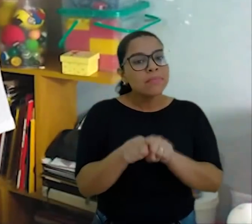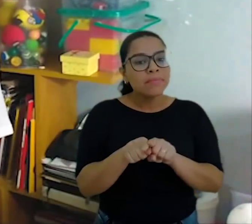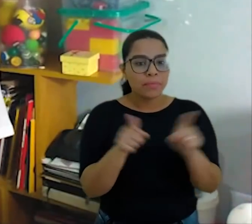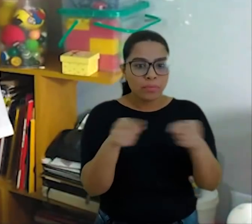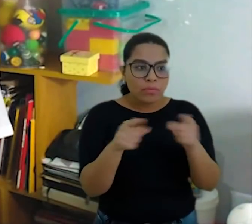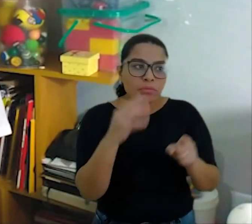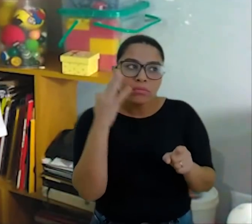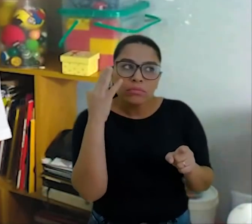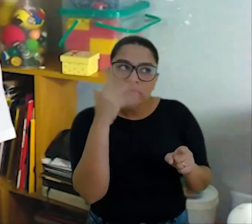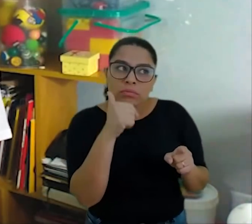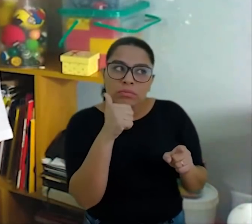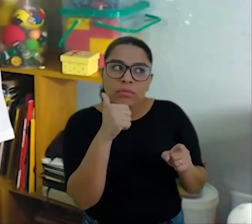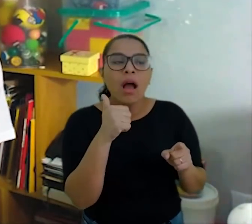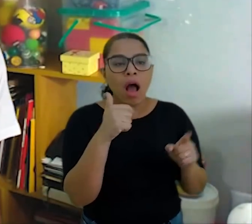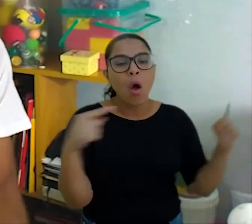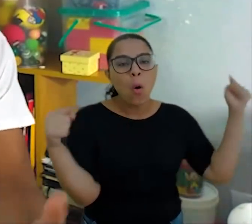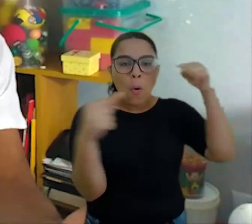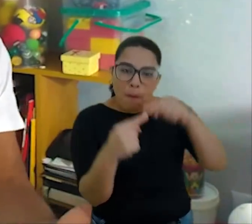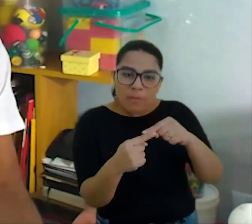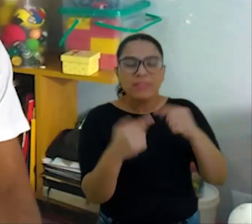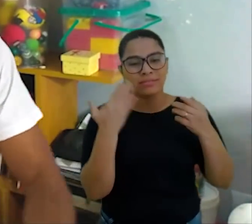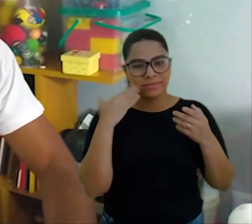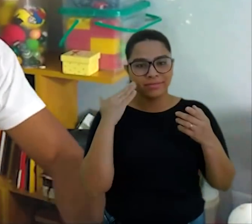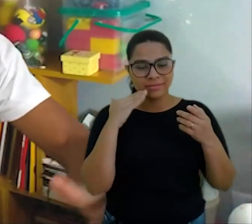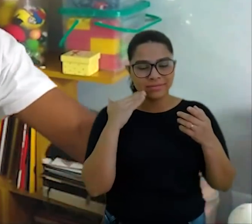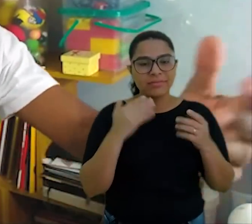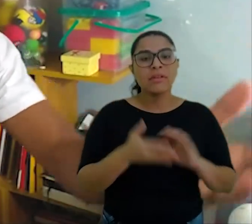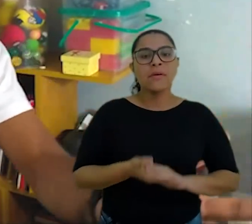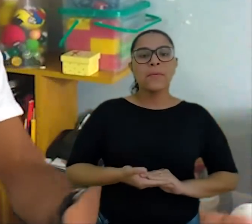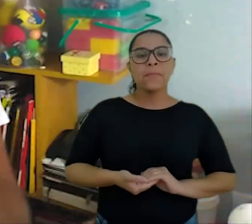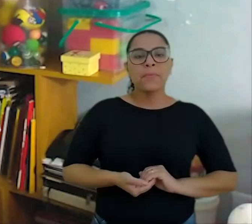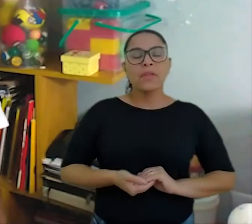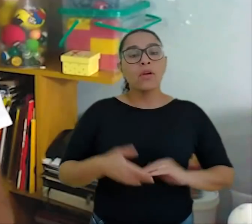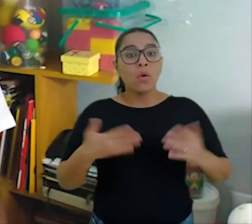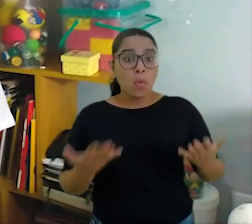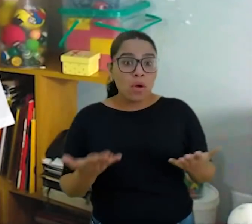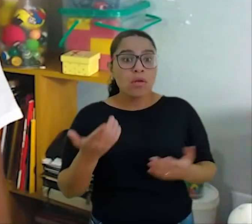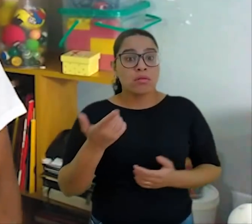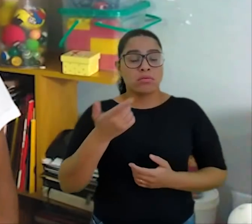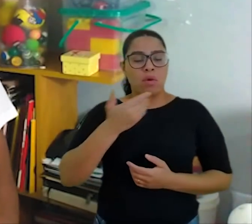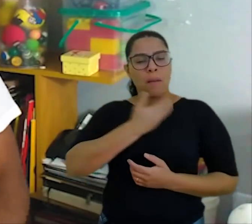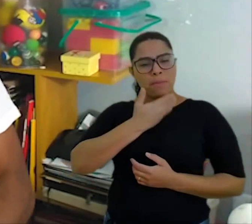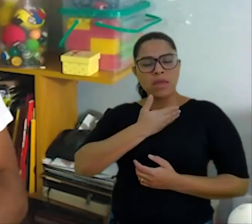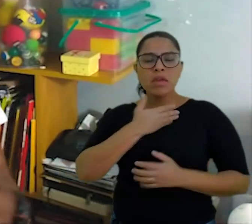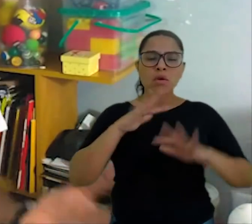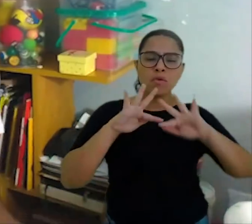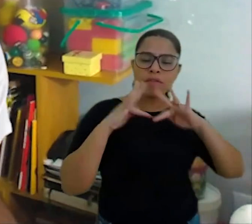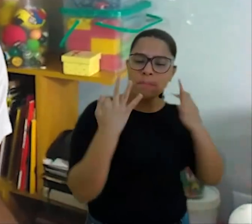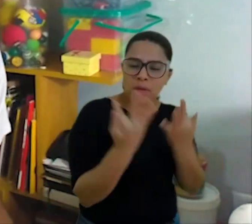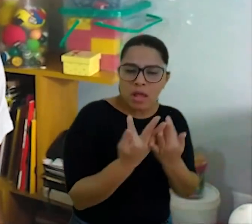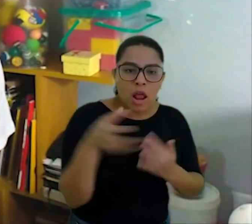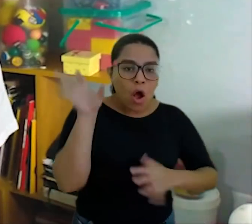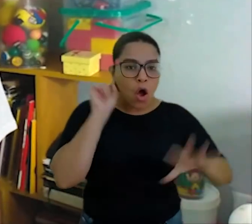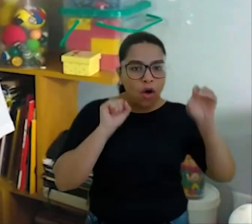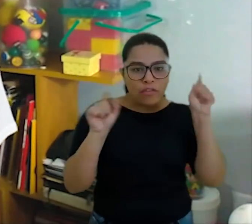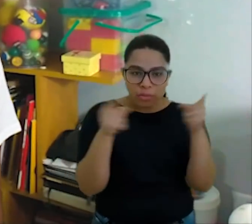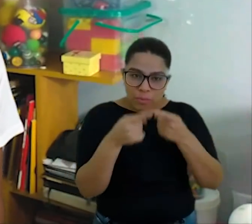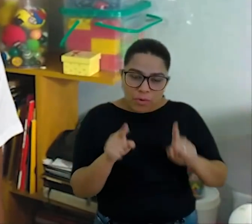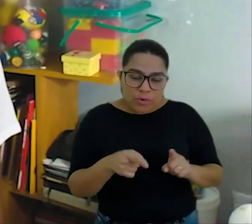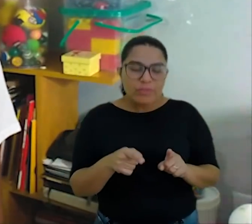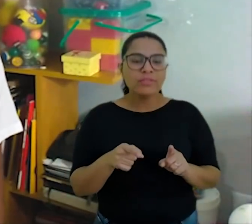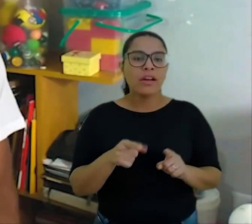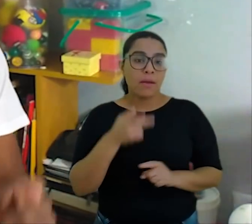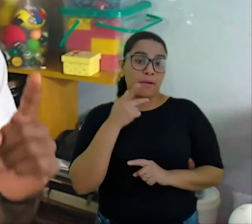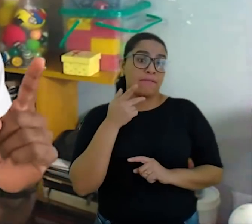eles fizerem. E agora, da próxima vez que você estiver ouvindo música com seus amigos, com a sua família, você vai